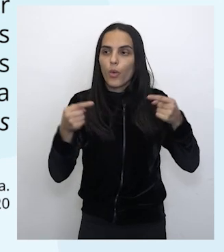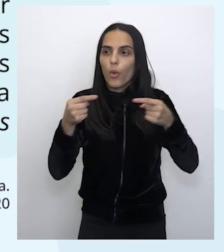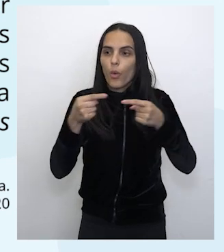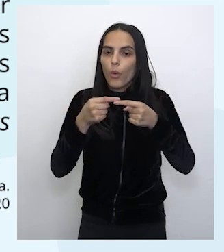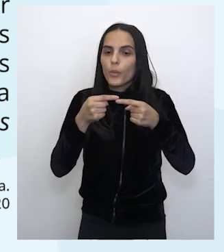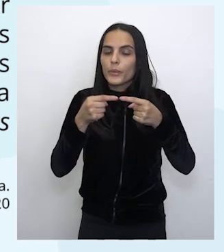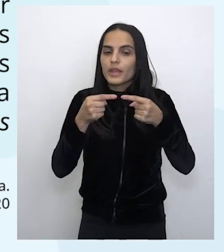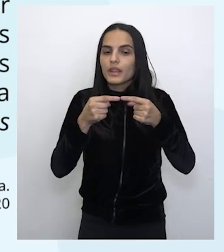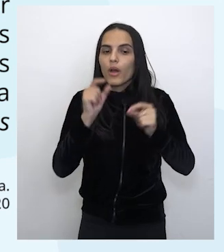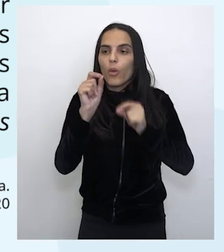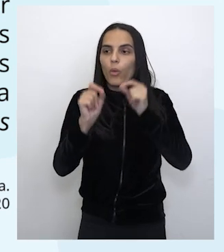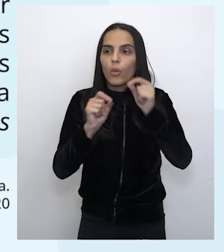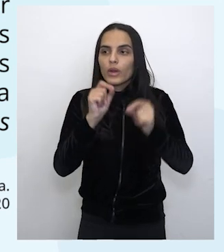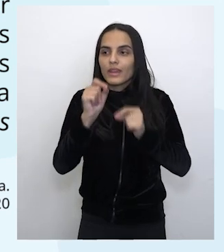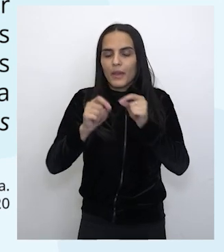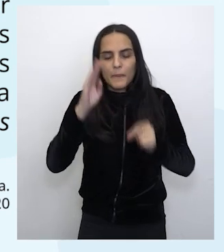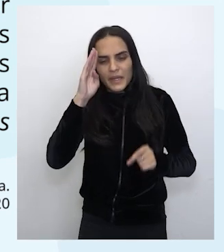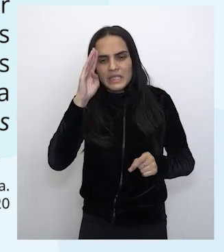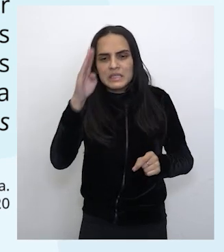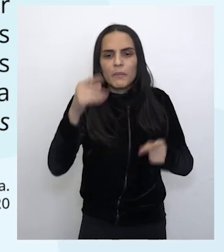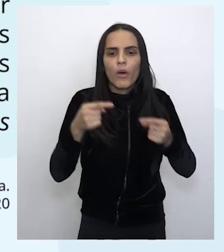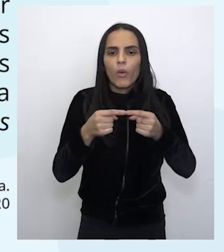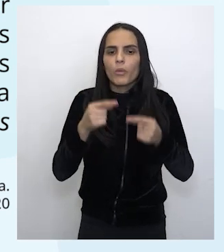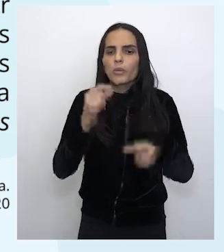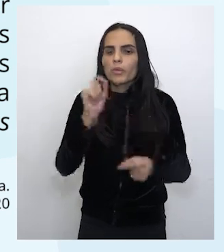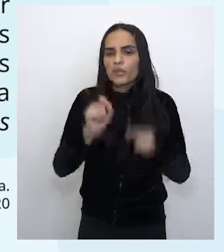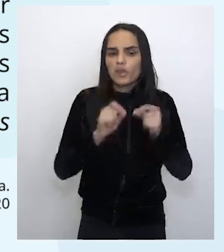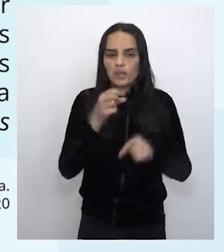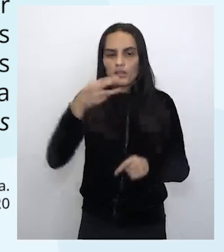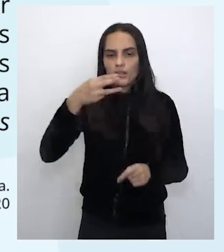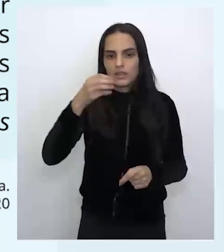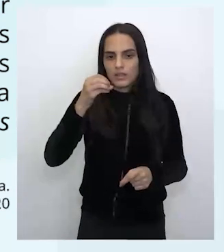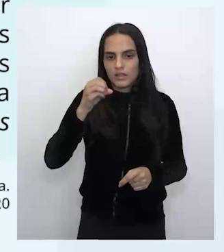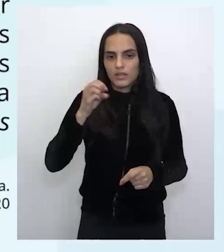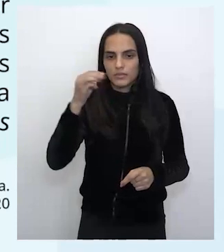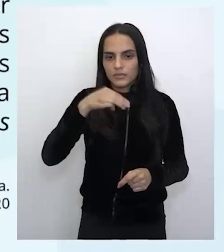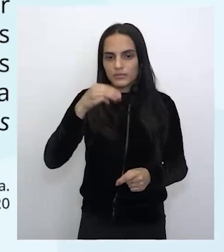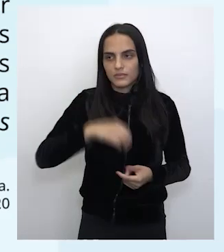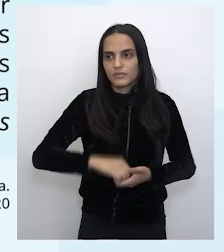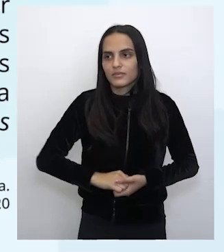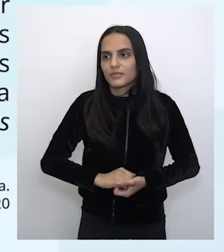central desse parágrafo? 30 minutinhos e a gente já volta.